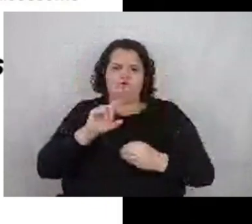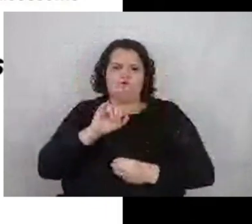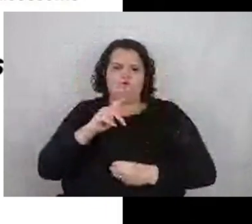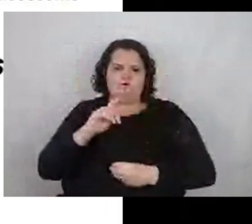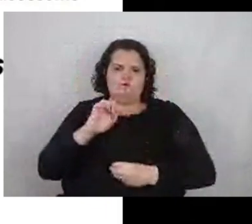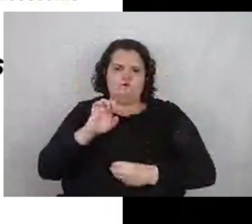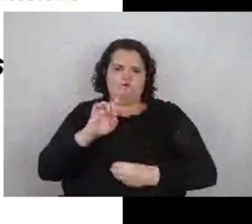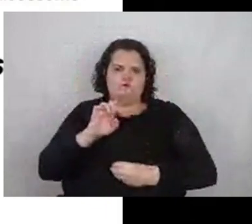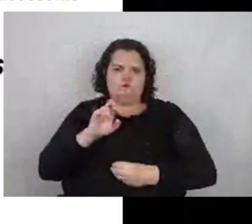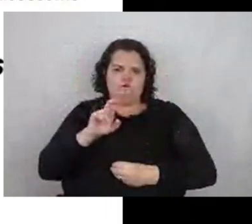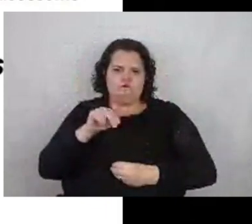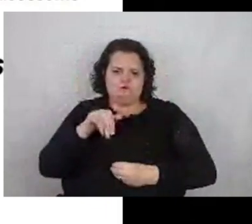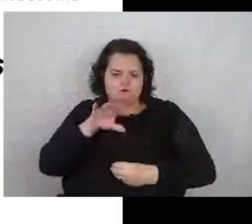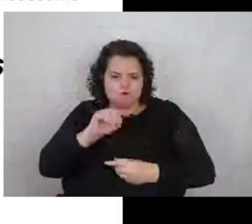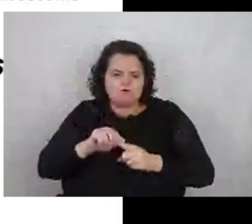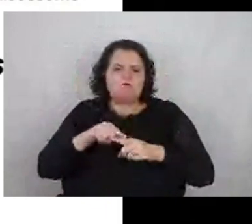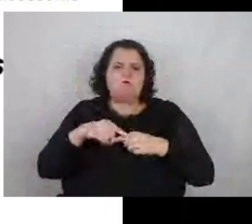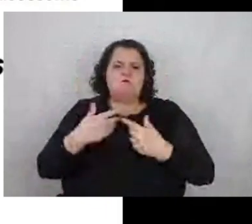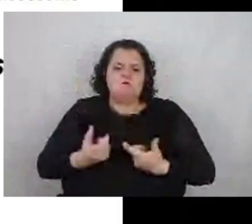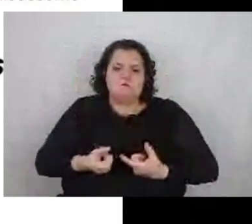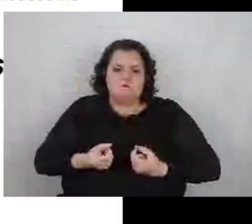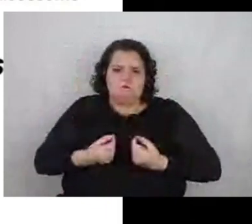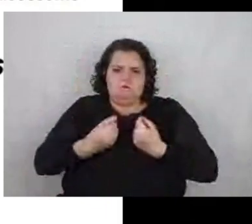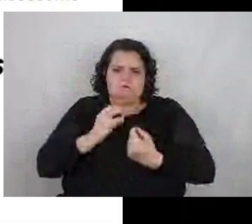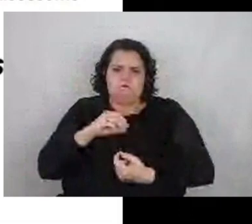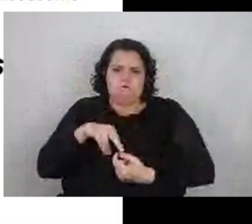do câncer, como também